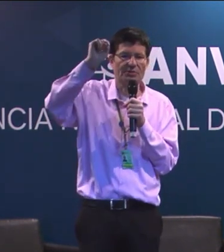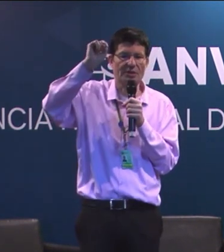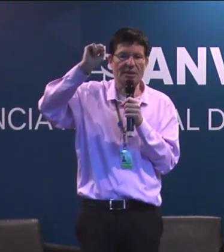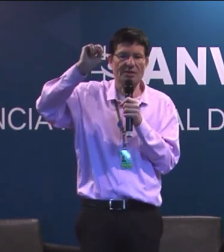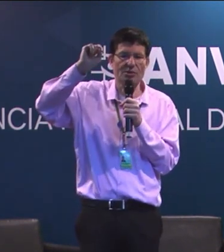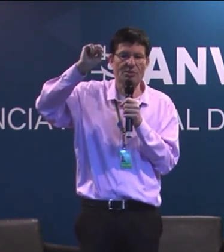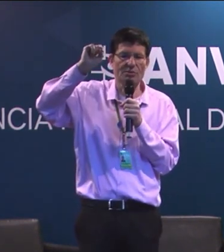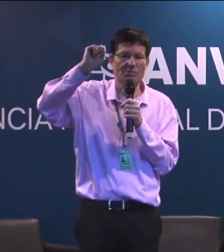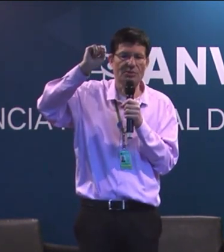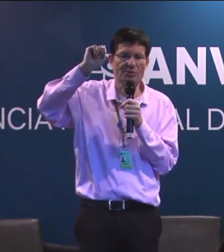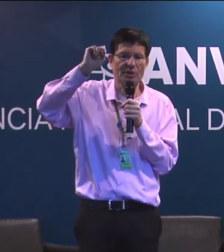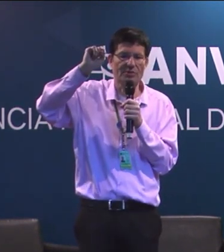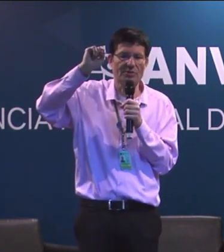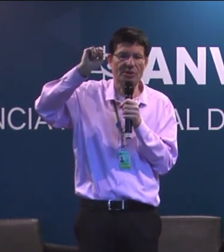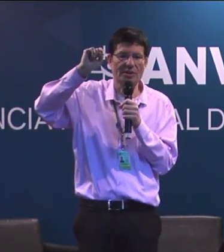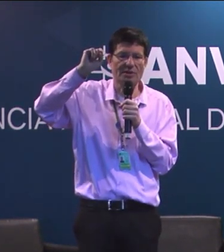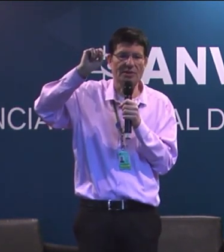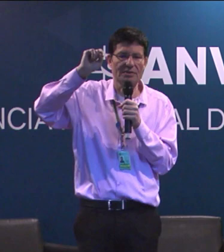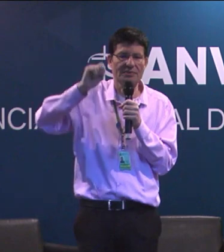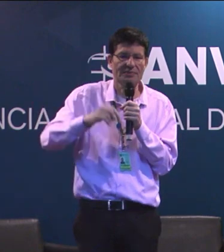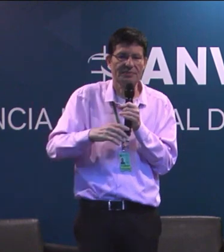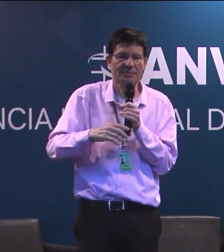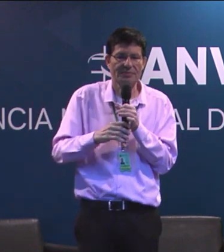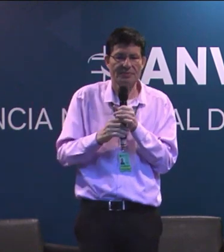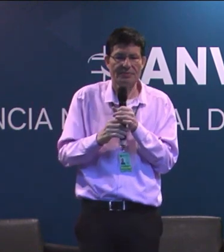falar sobre... Por favor, Geraldo.